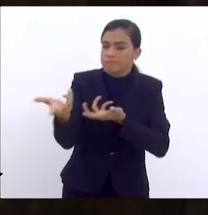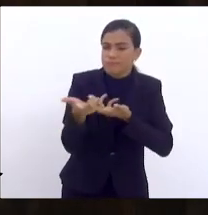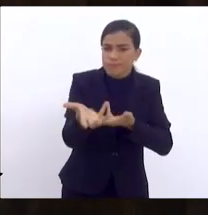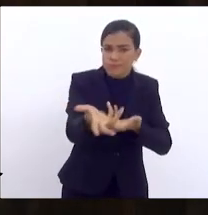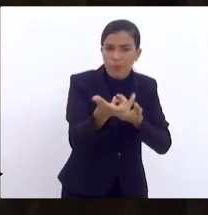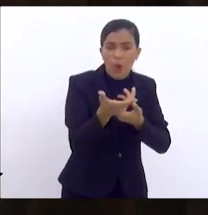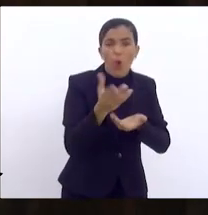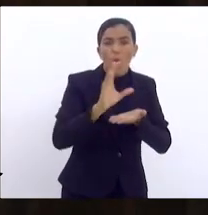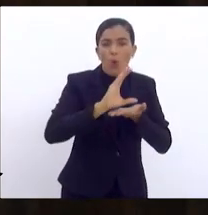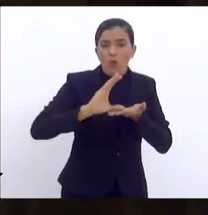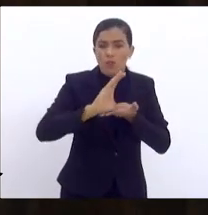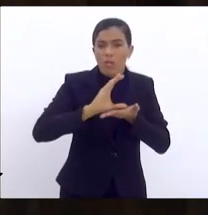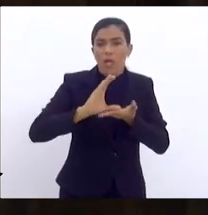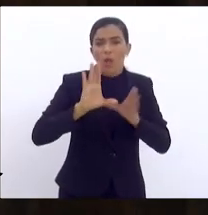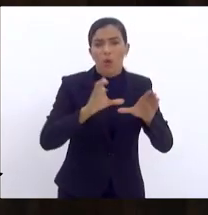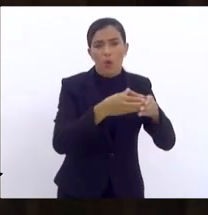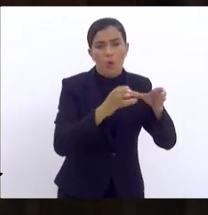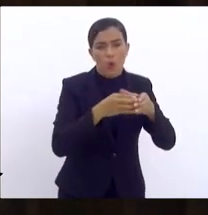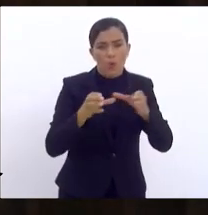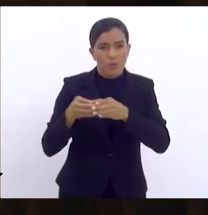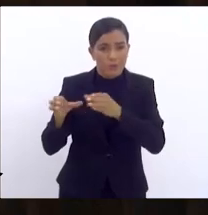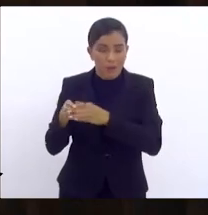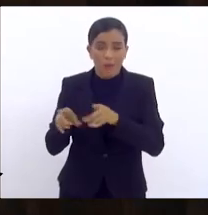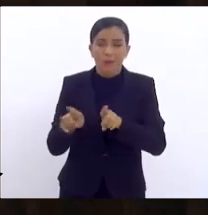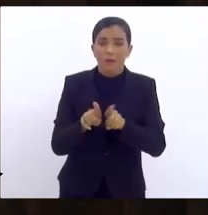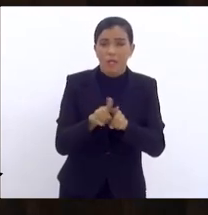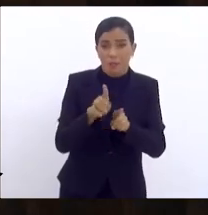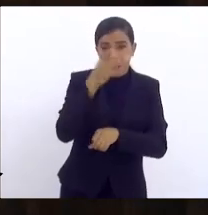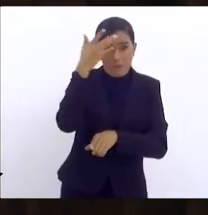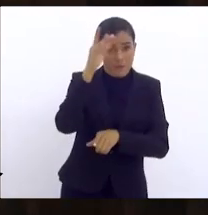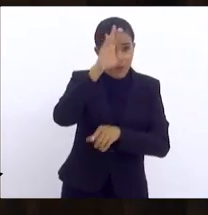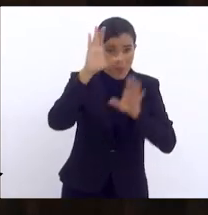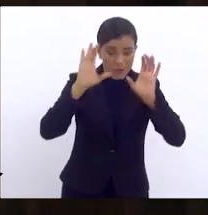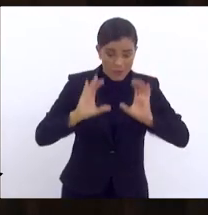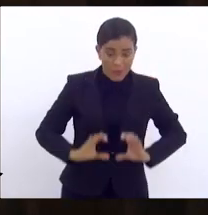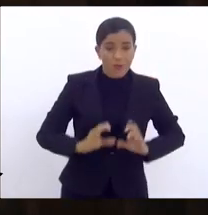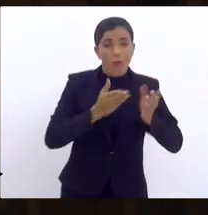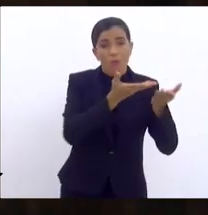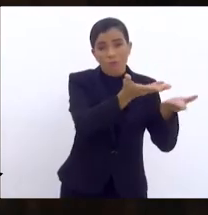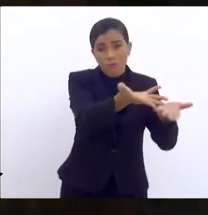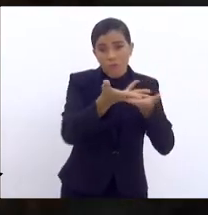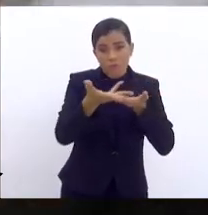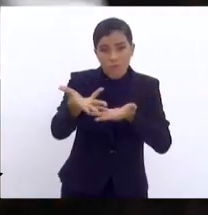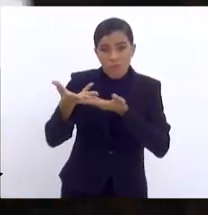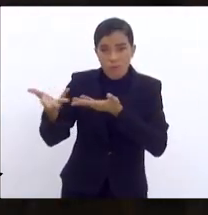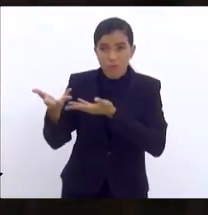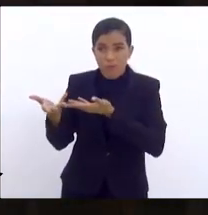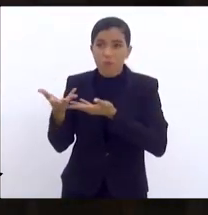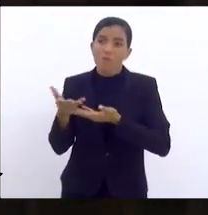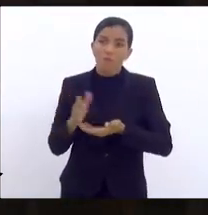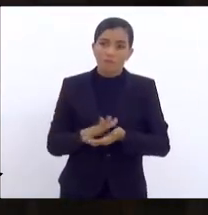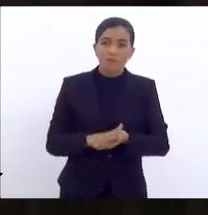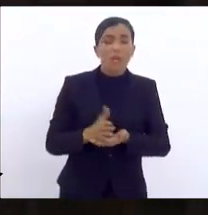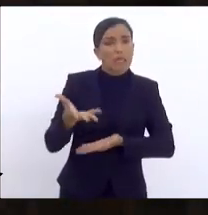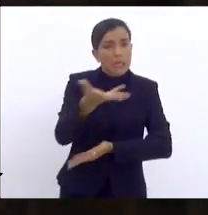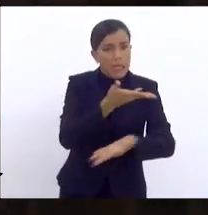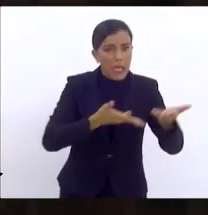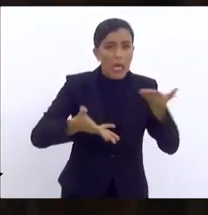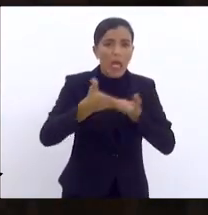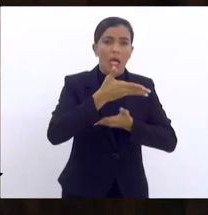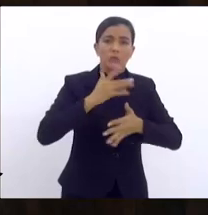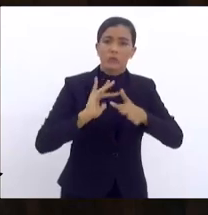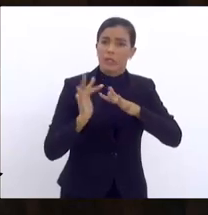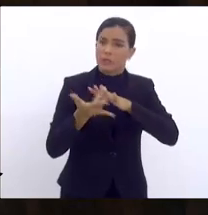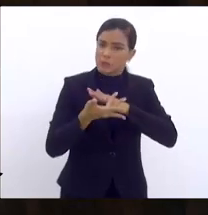conselhos comunitários sociedade civil organizada recebo cidadão que às vezes vai lá pedir uma reivindicação uma melhora no policiamento interagem nas redes sociais